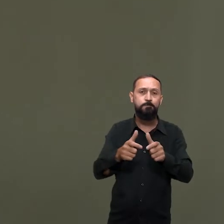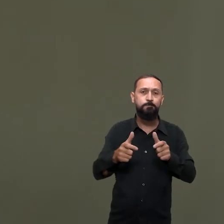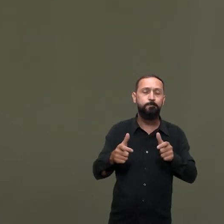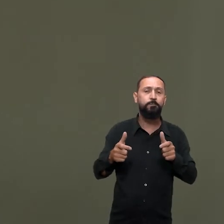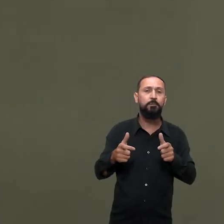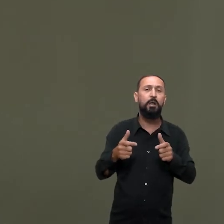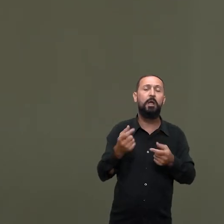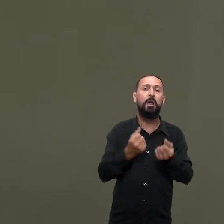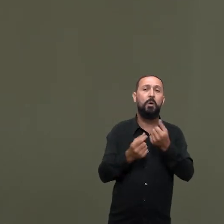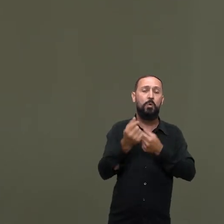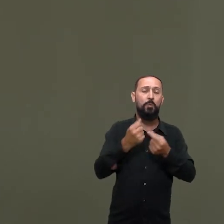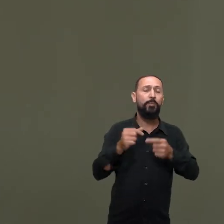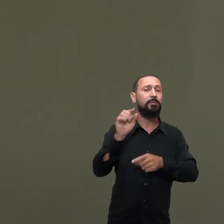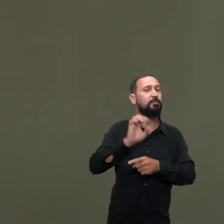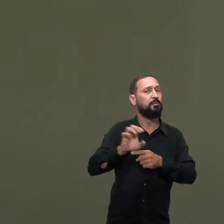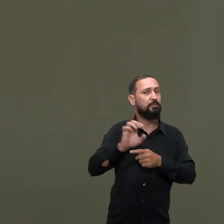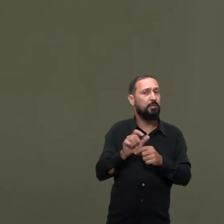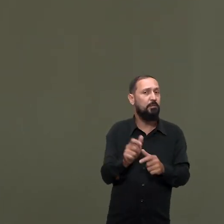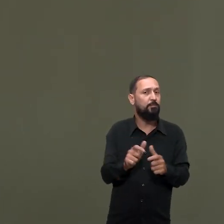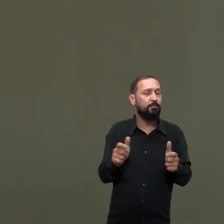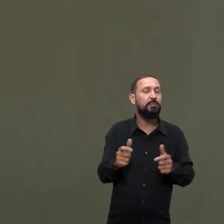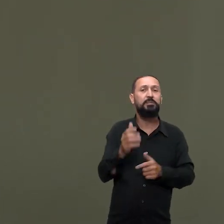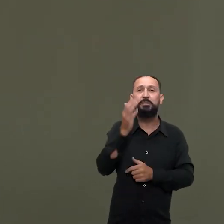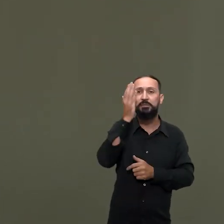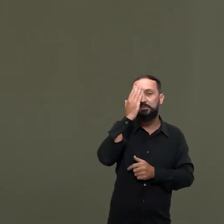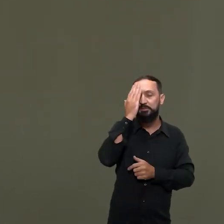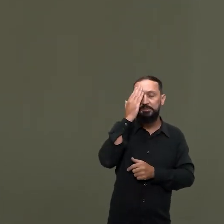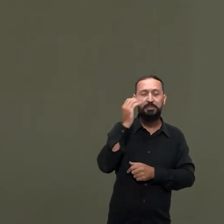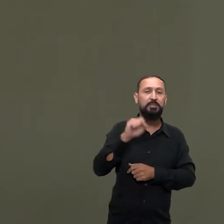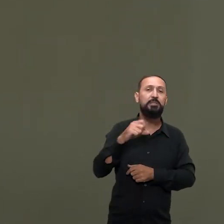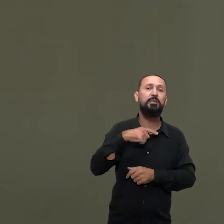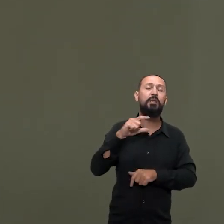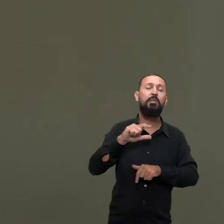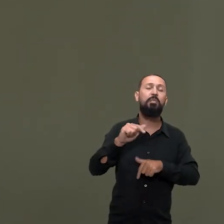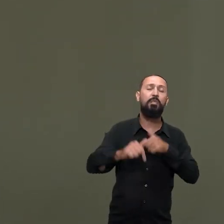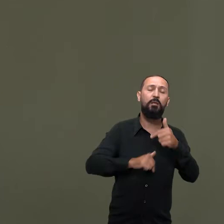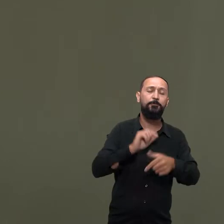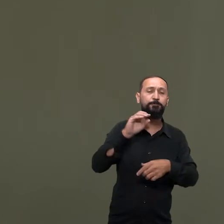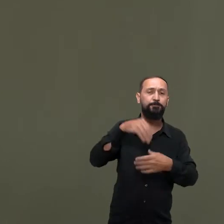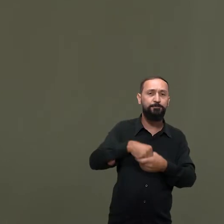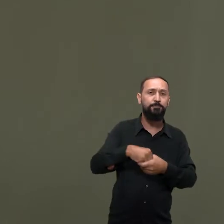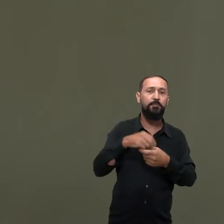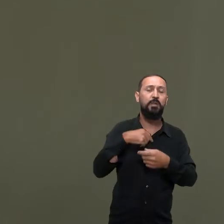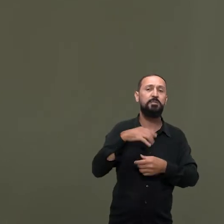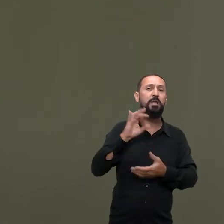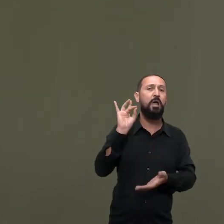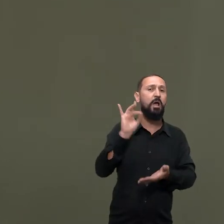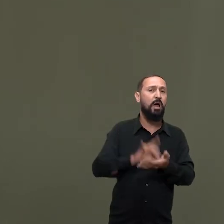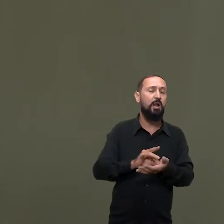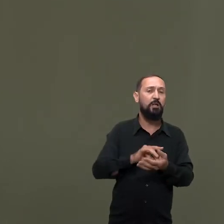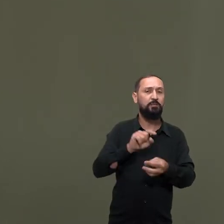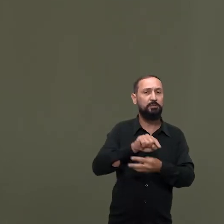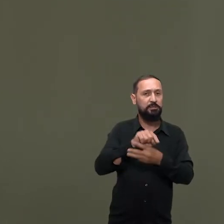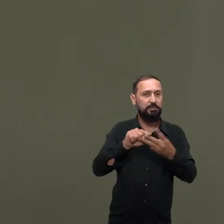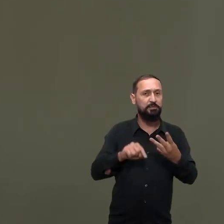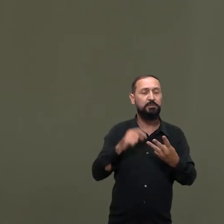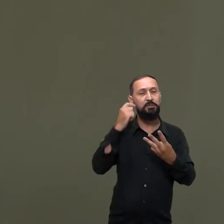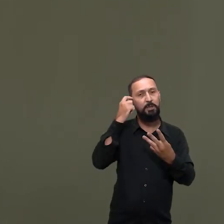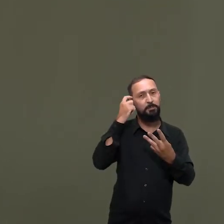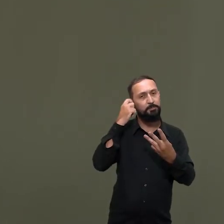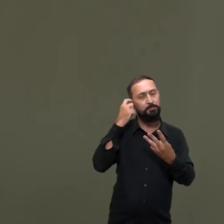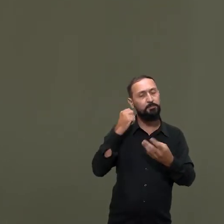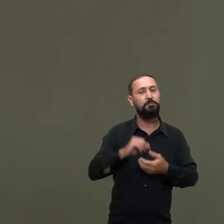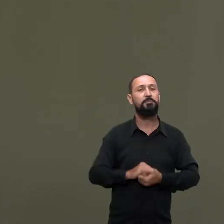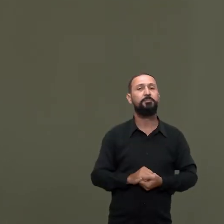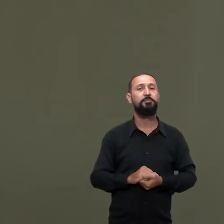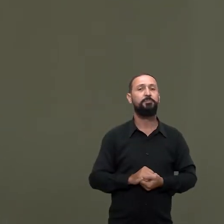há uma pujança econômica no Estado que, com certeza, passa por essa realidade dessas 3 ações.